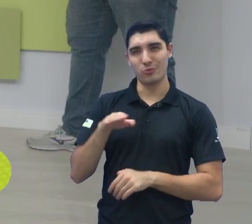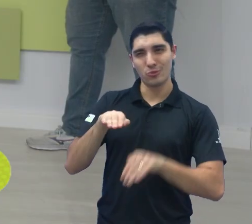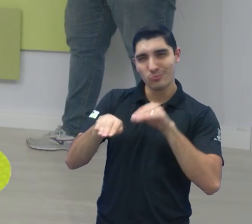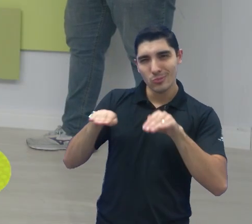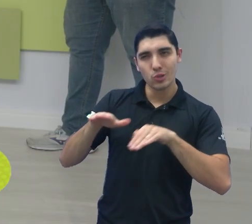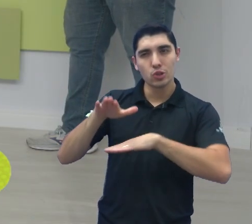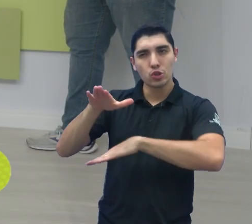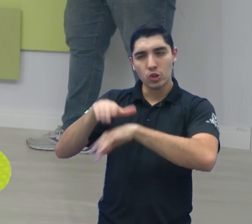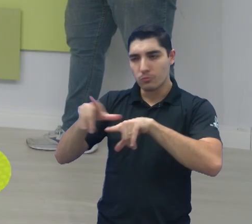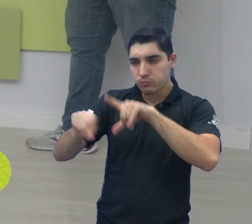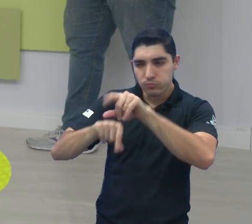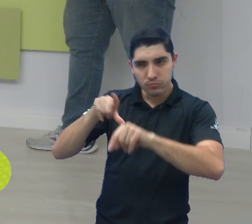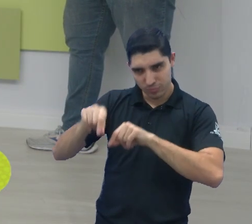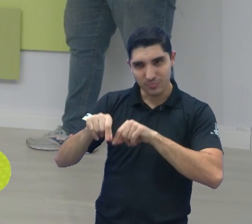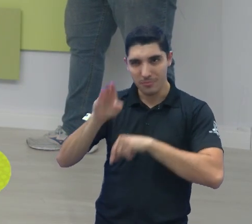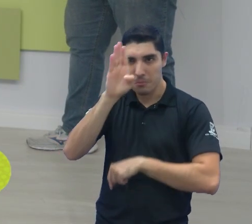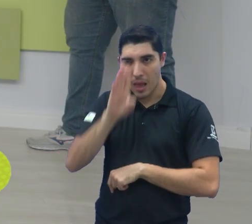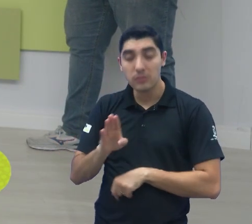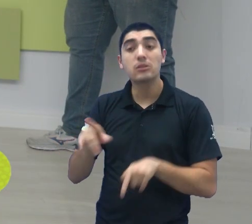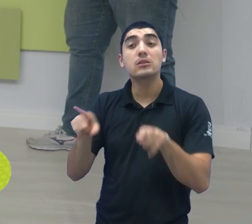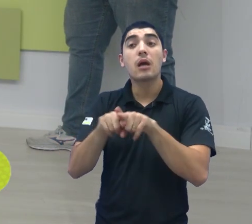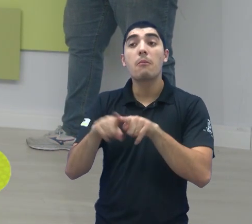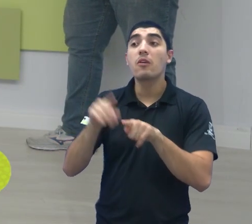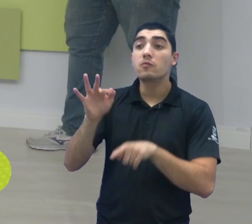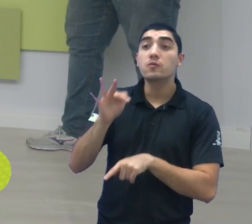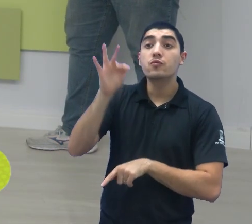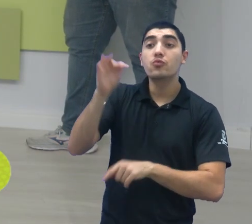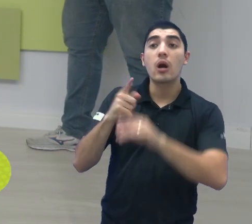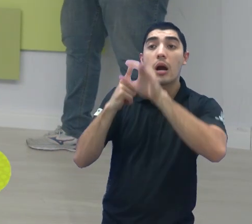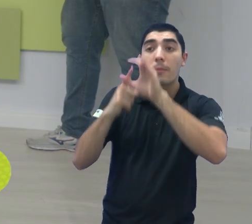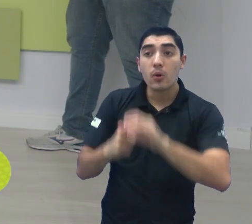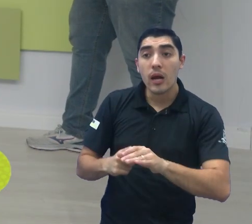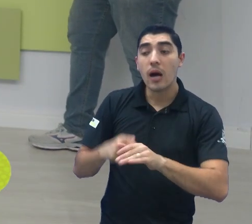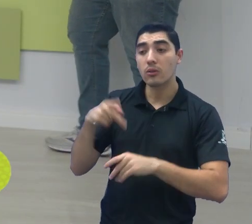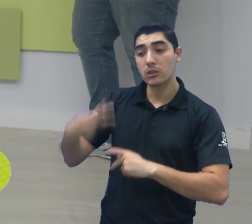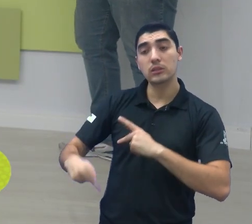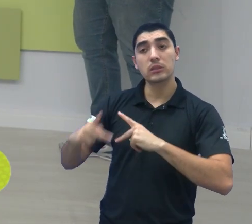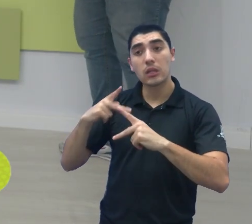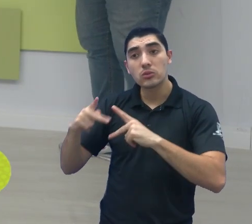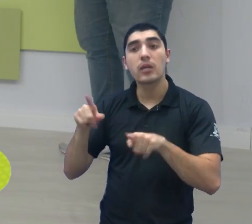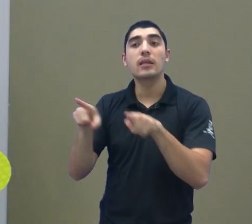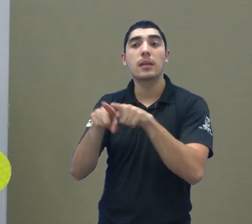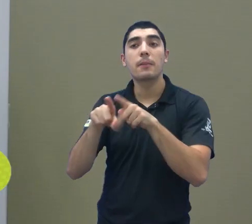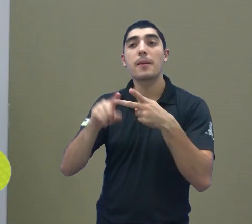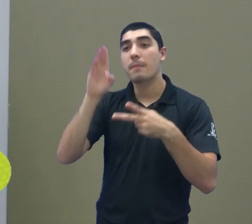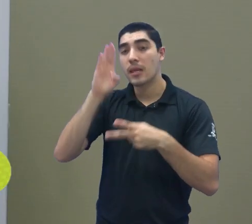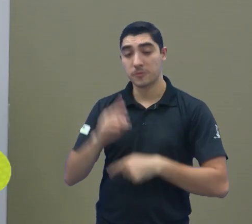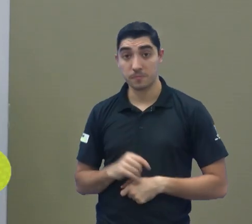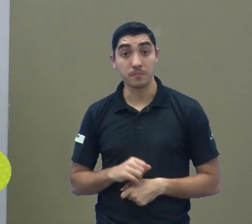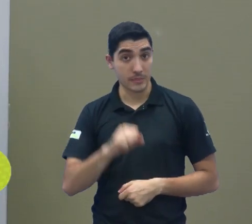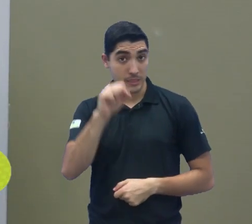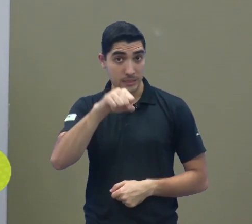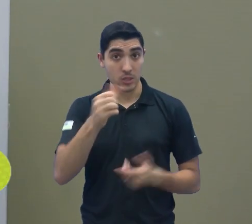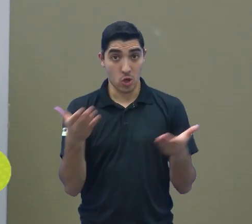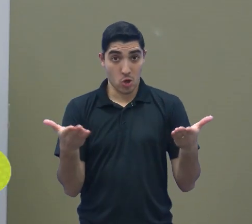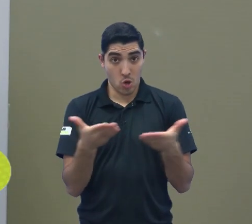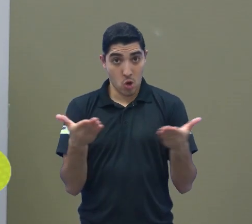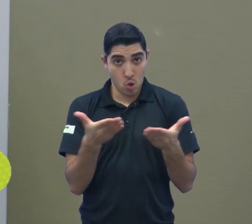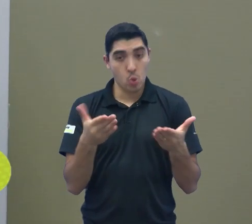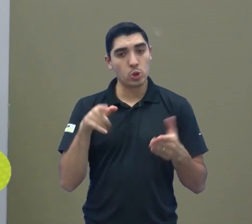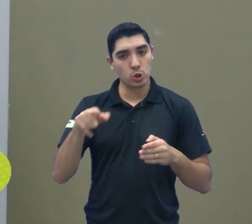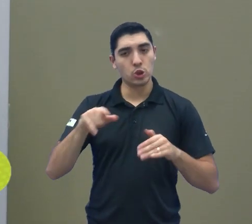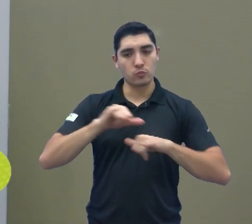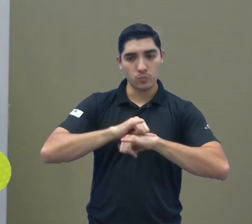pouquinho também das próximas competições que São José dos Campos tem e também a seleção brasileira. Isso. Hoje, né, a gente saiu a convocação da seleção